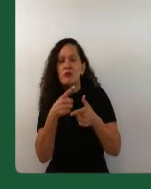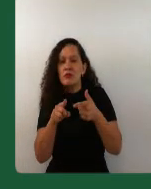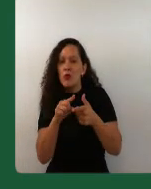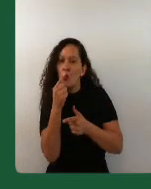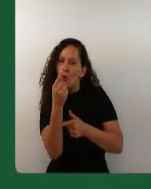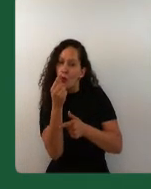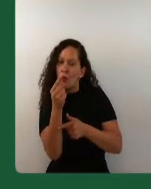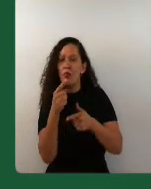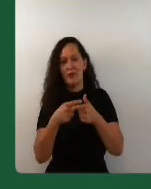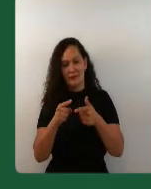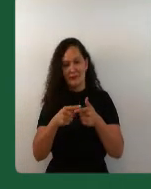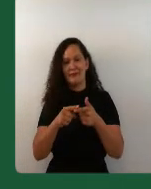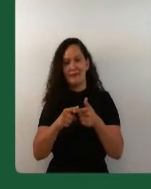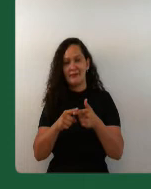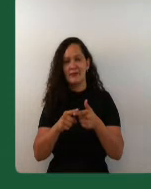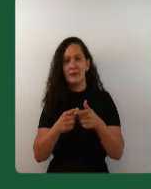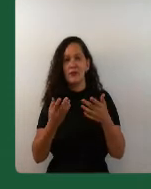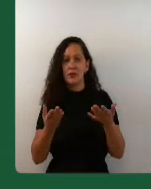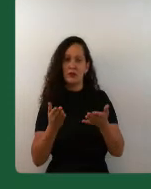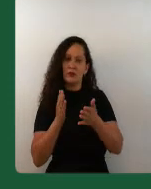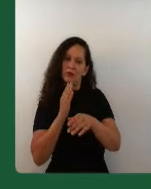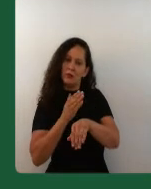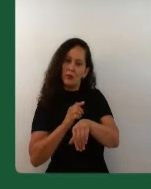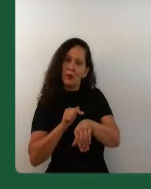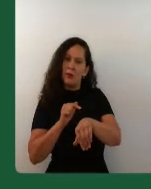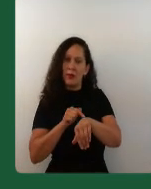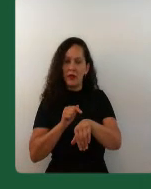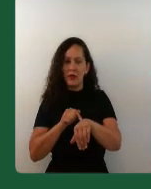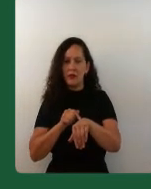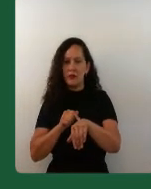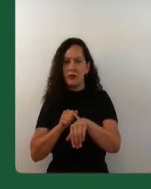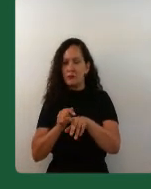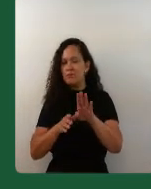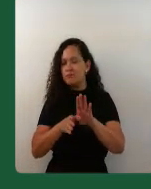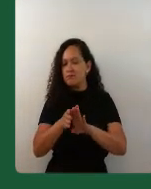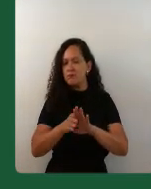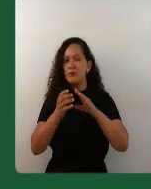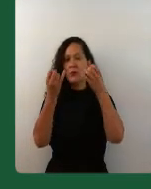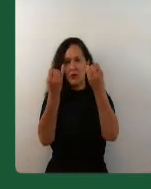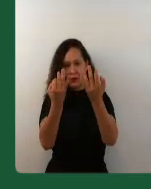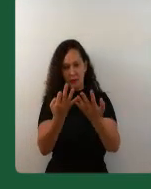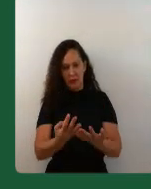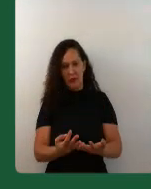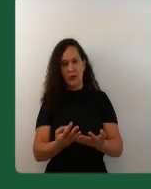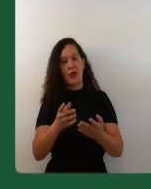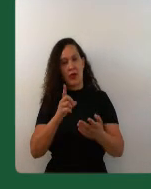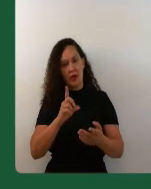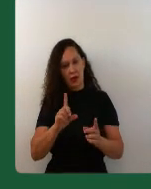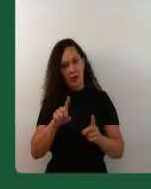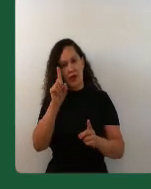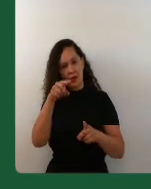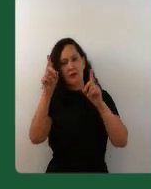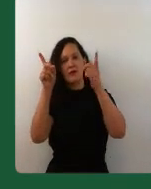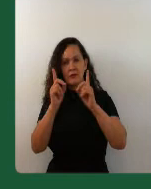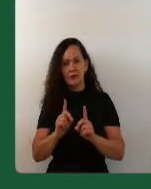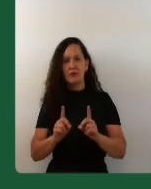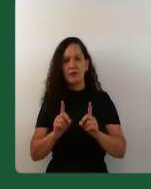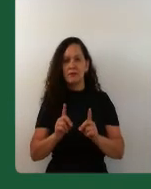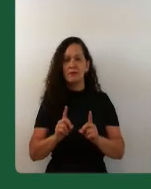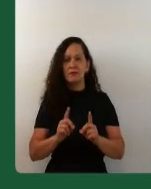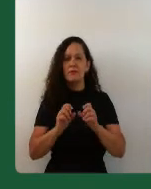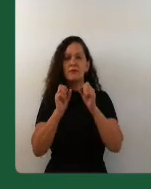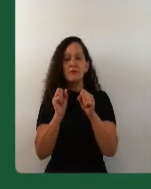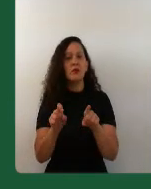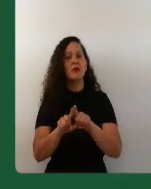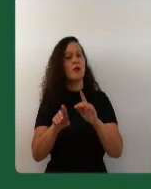nesse caso. Aí nessa parte o serviço social orienta que é sim, que é uma deficiência, tanto que eles